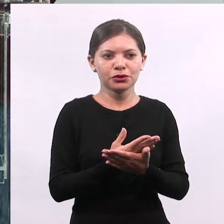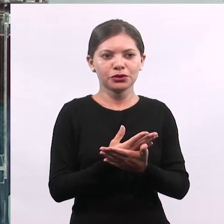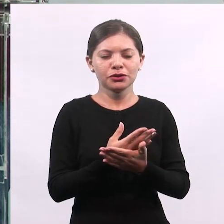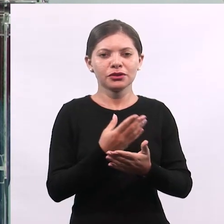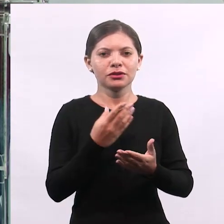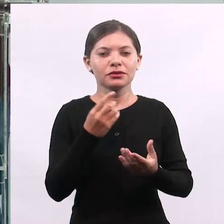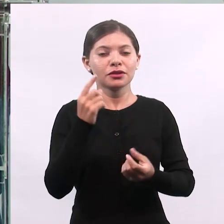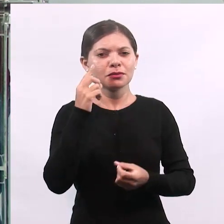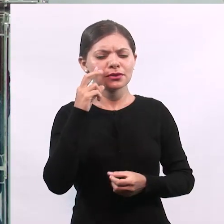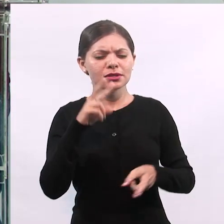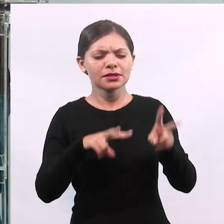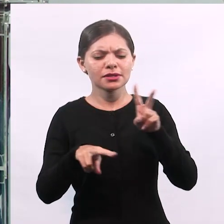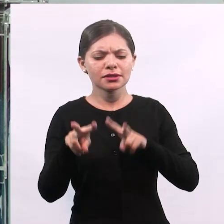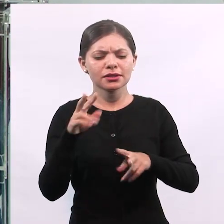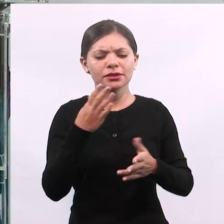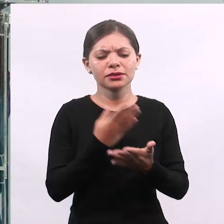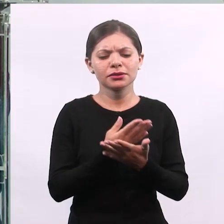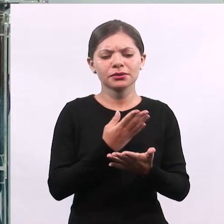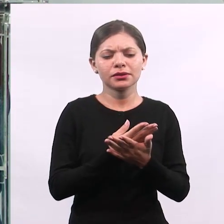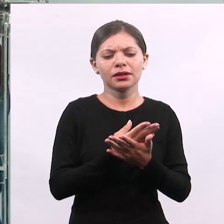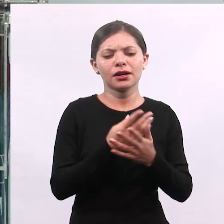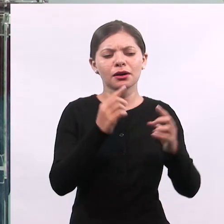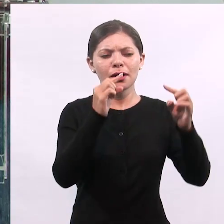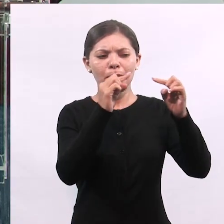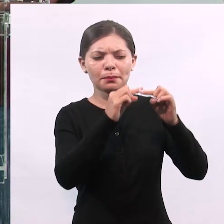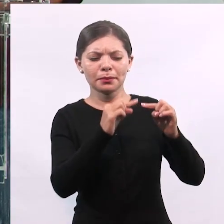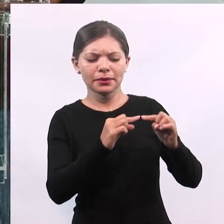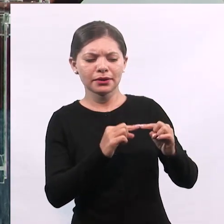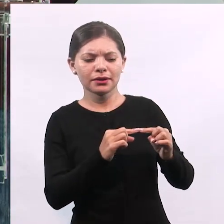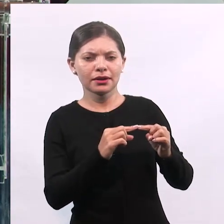da estatística no meio educacional